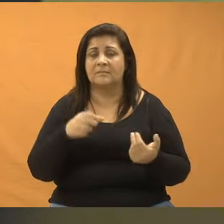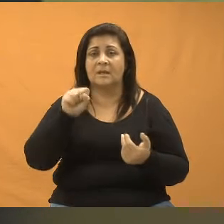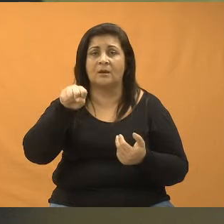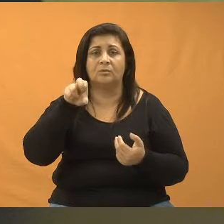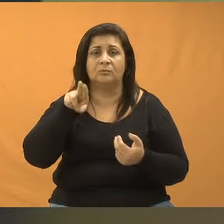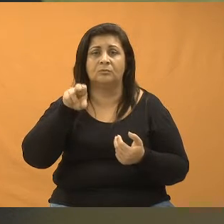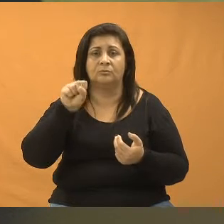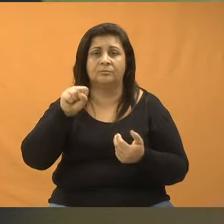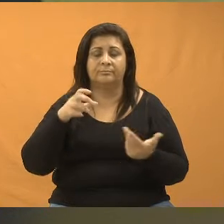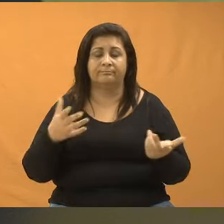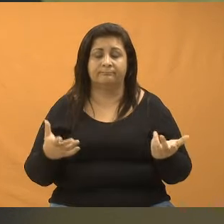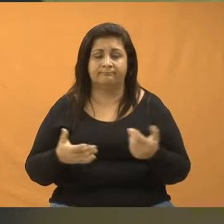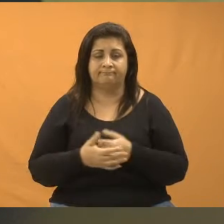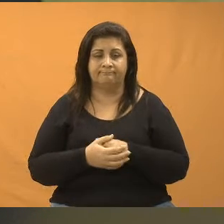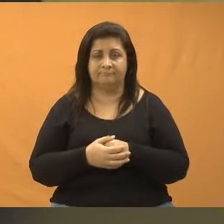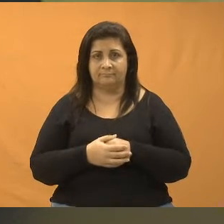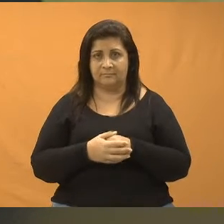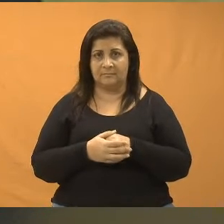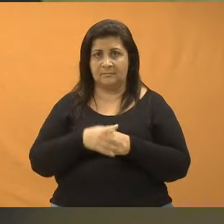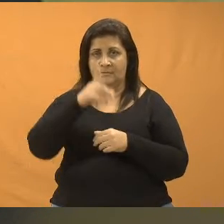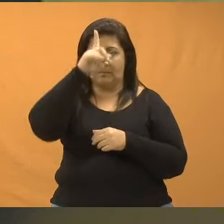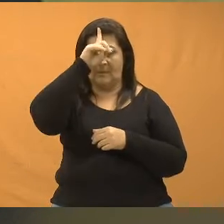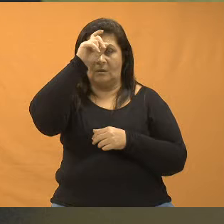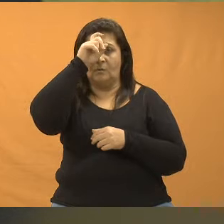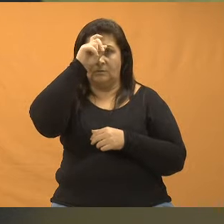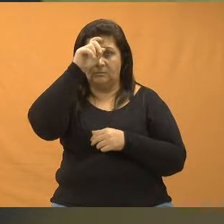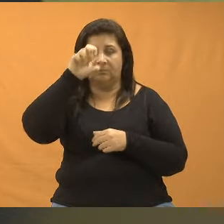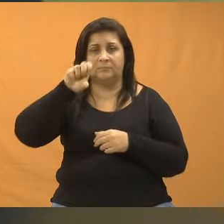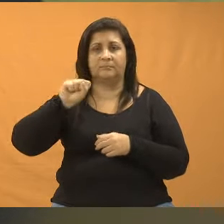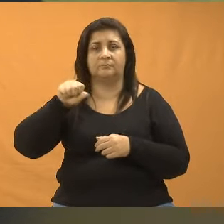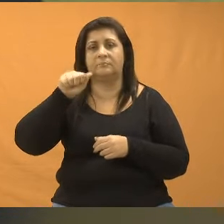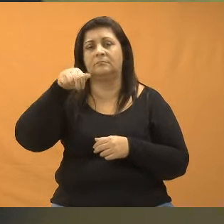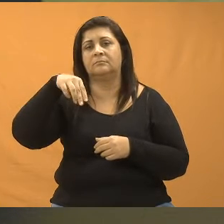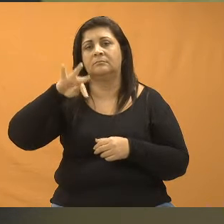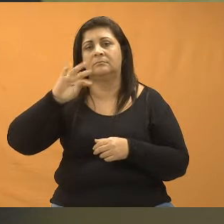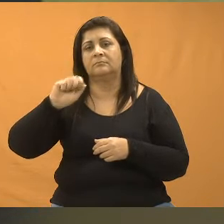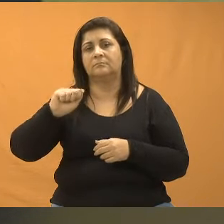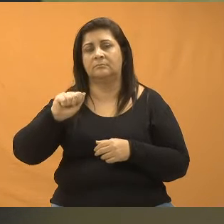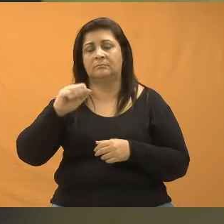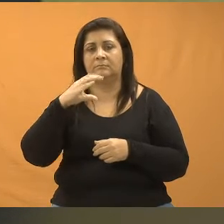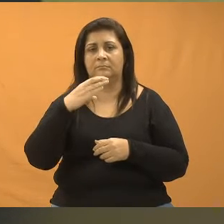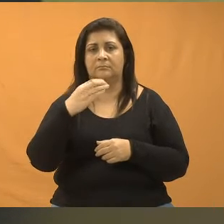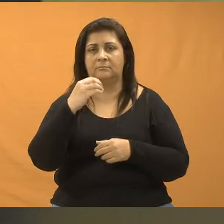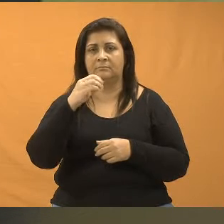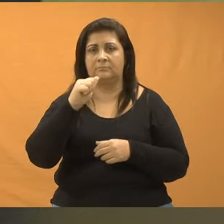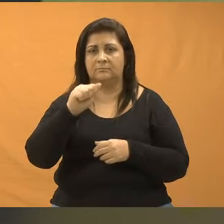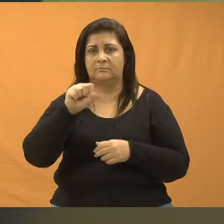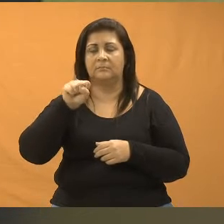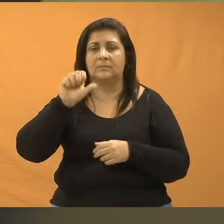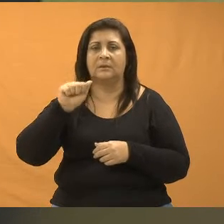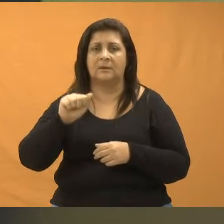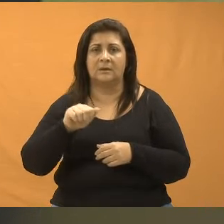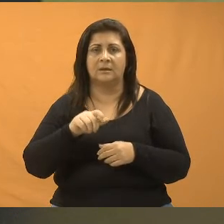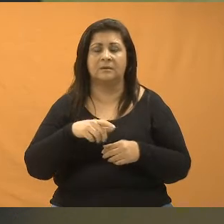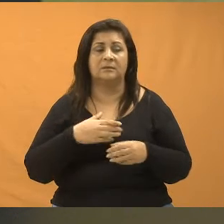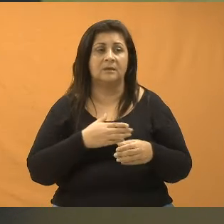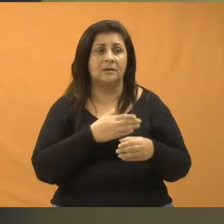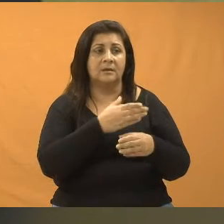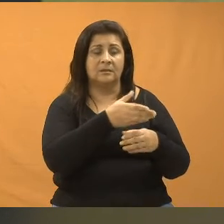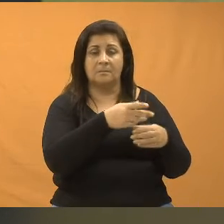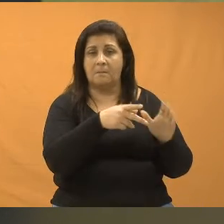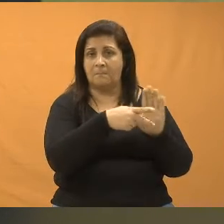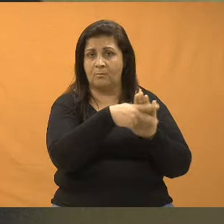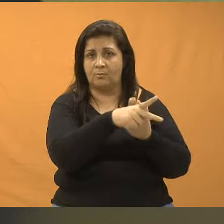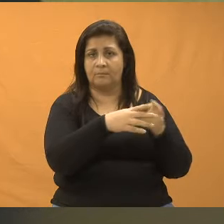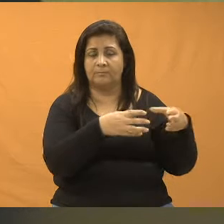SUS. Então, o fato da Santa Casa poder ser gerida pela Irmandade, ela poder ter outras fontes de receitas,